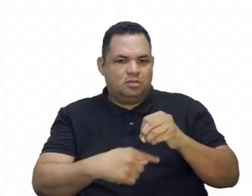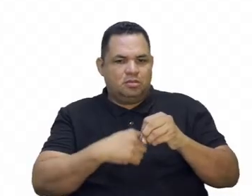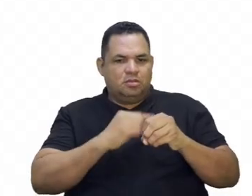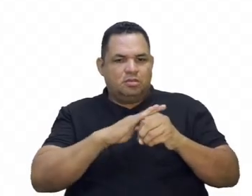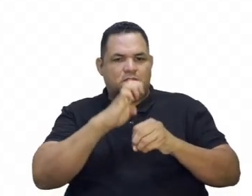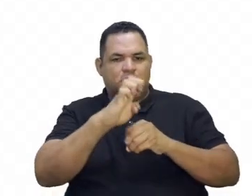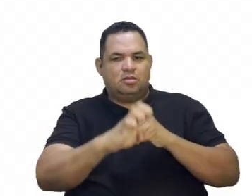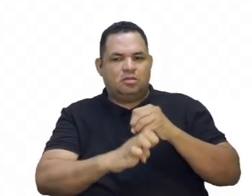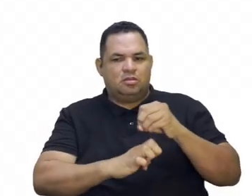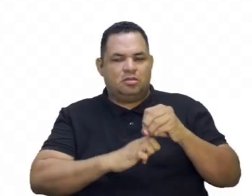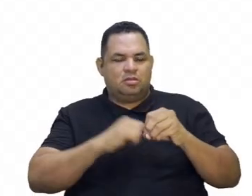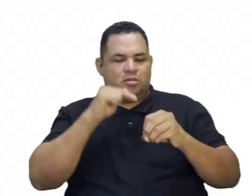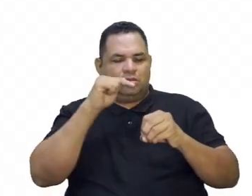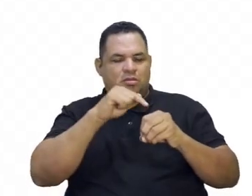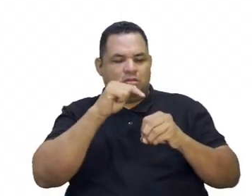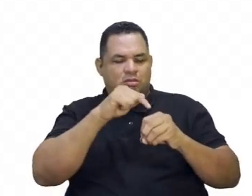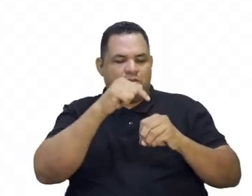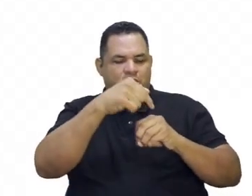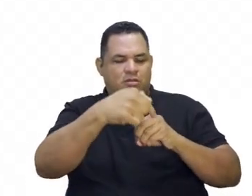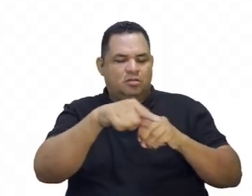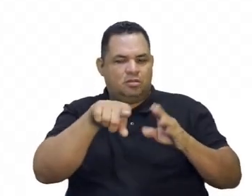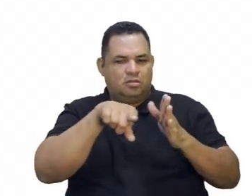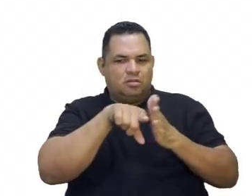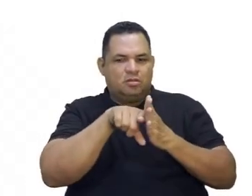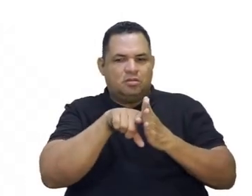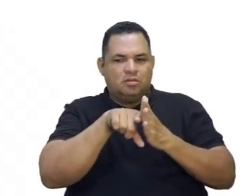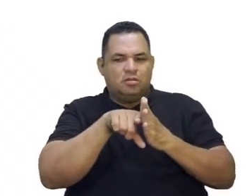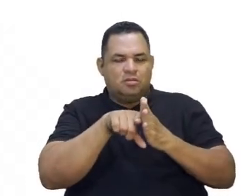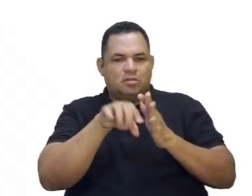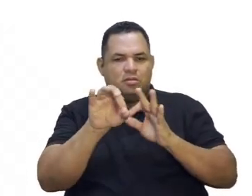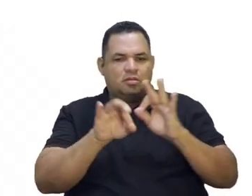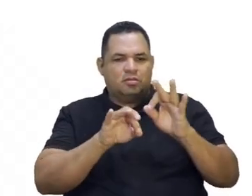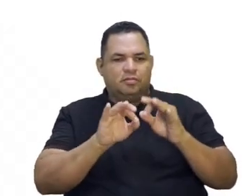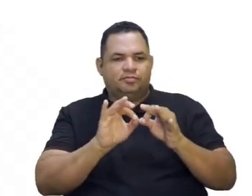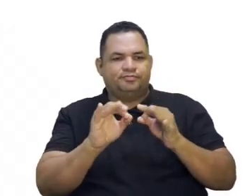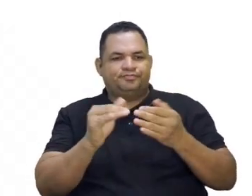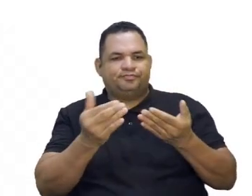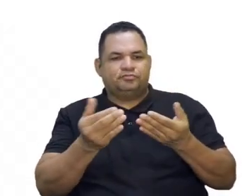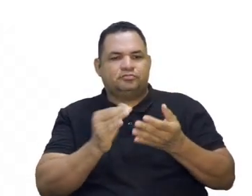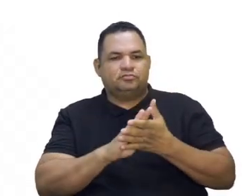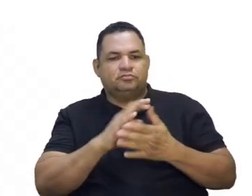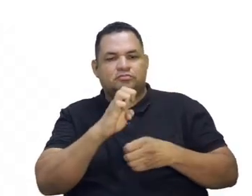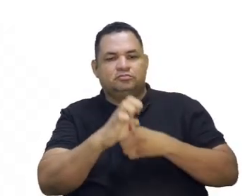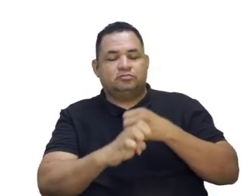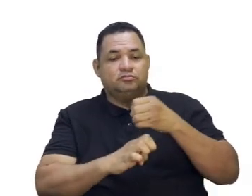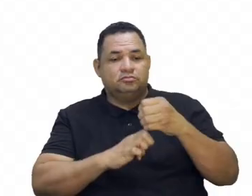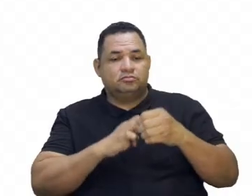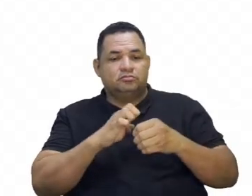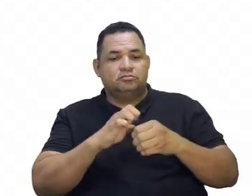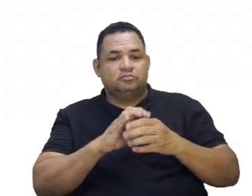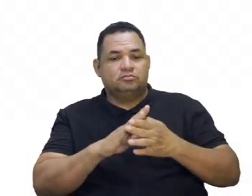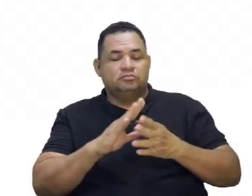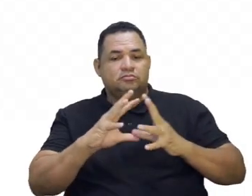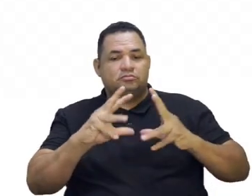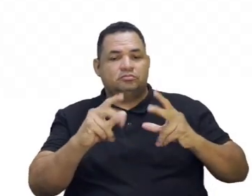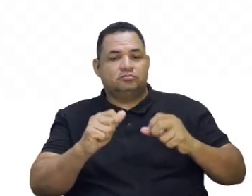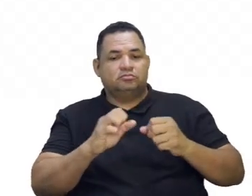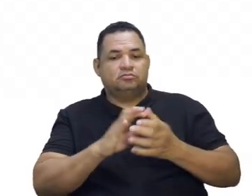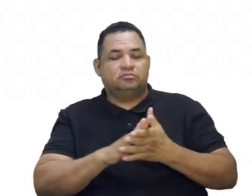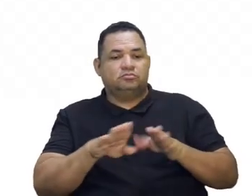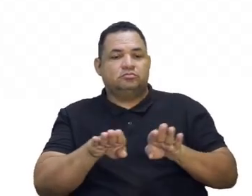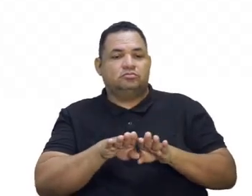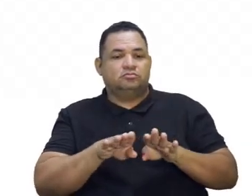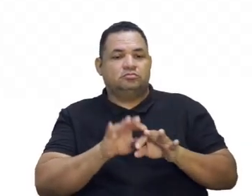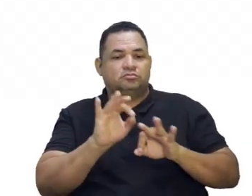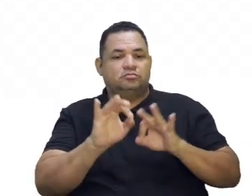os elétrons, que são as cargas negativas, fazendo com que o átomo num todo